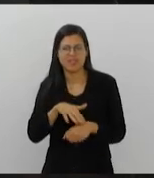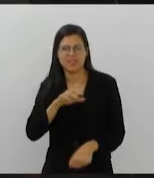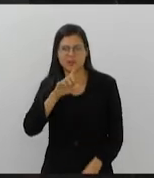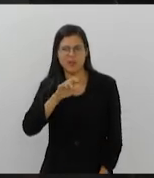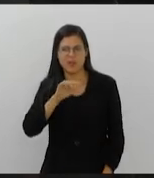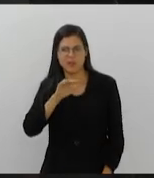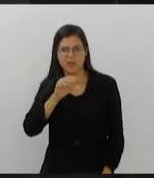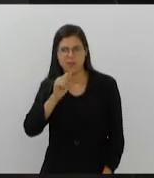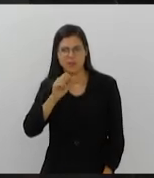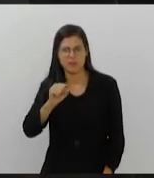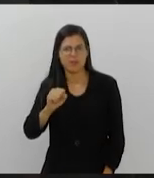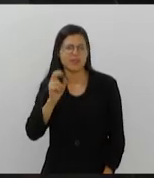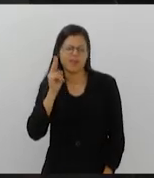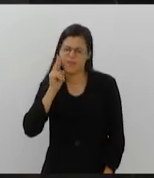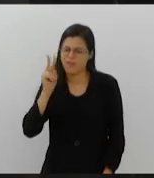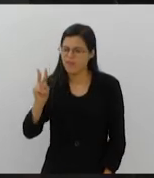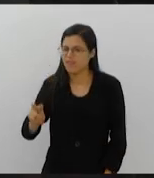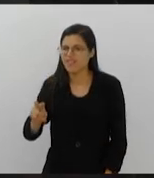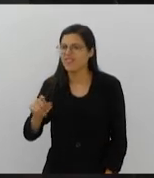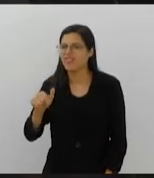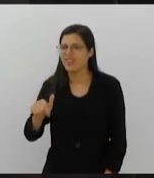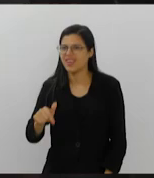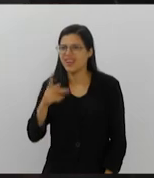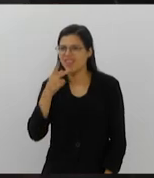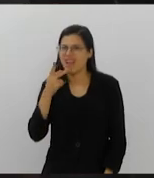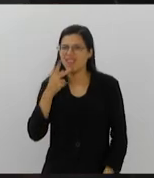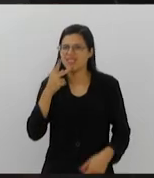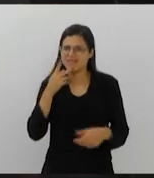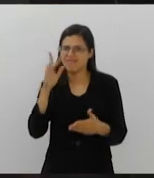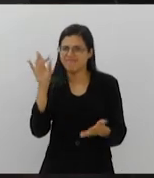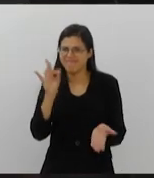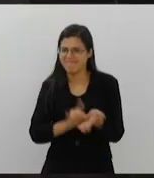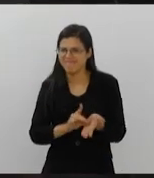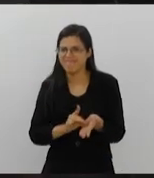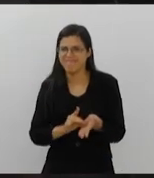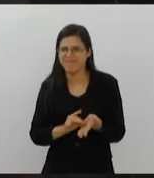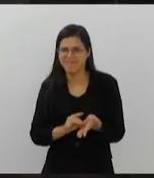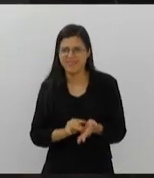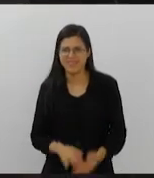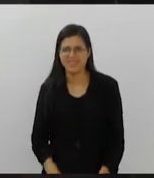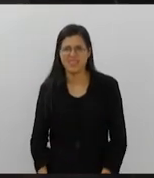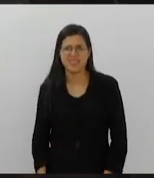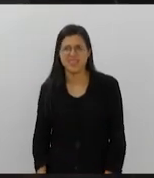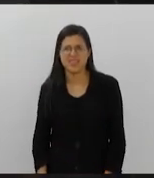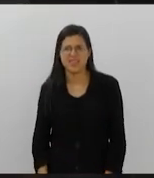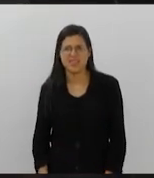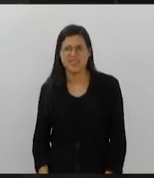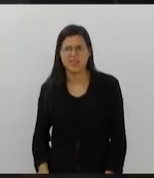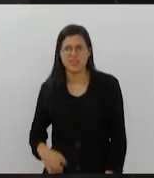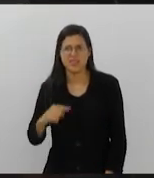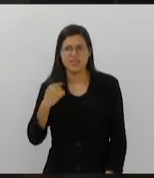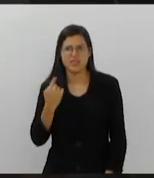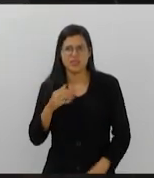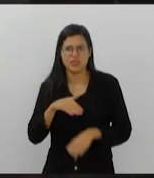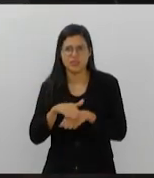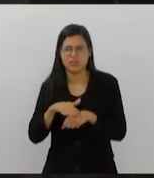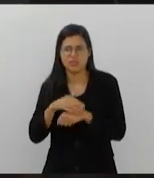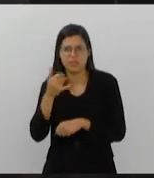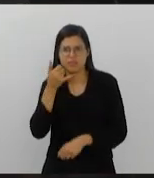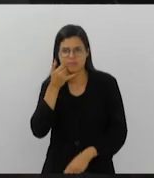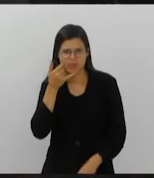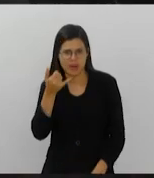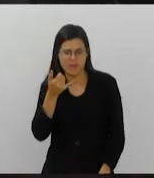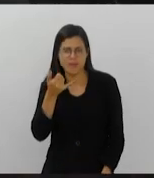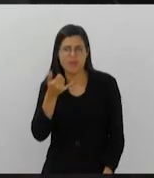Lucas não estava exagerando nada. E a gente nós só nos falamos por telefone, encontrei o doutor